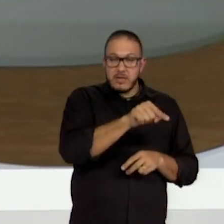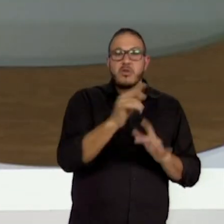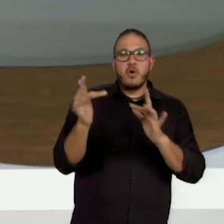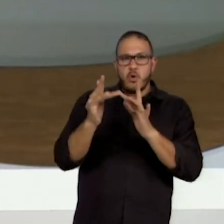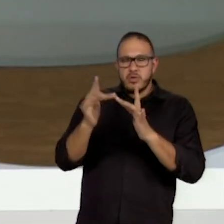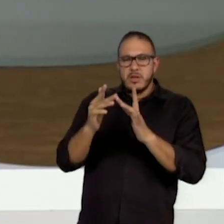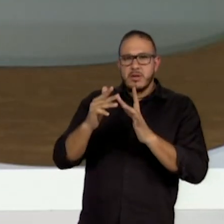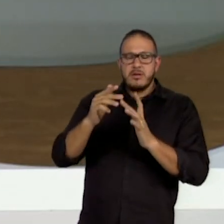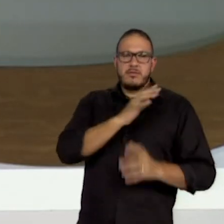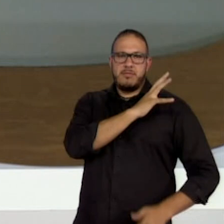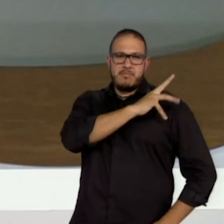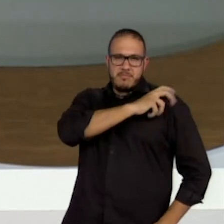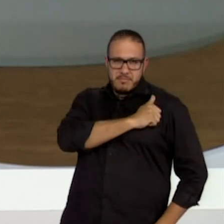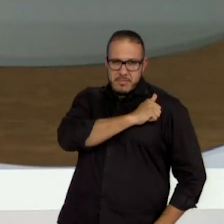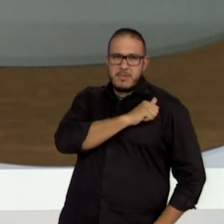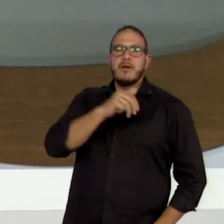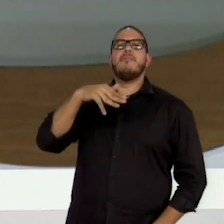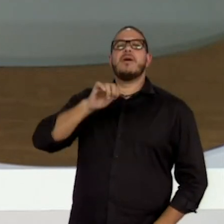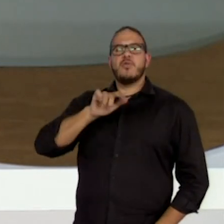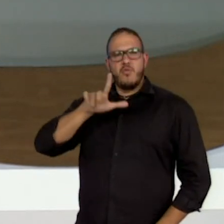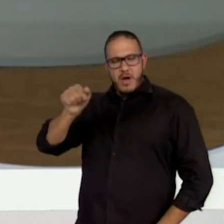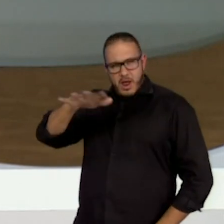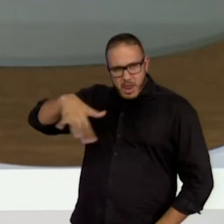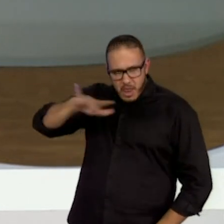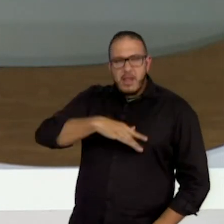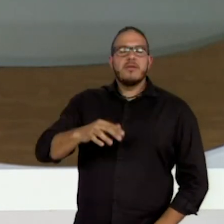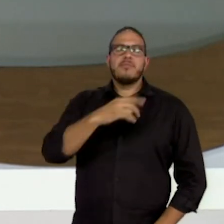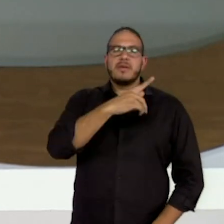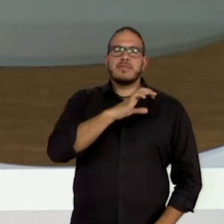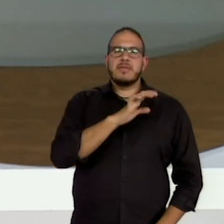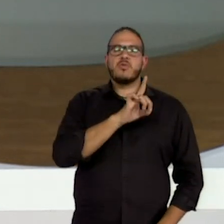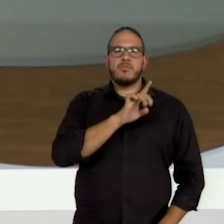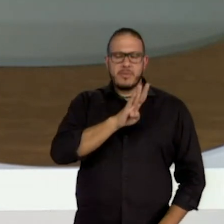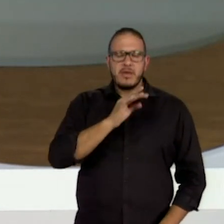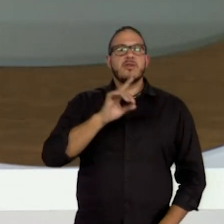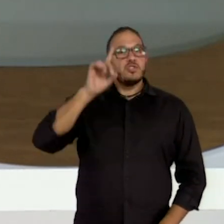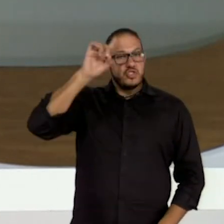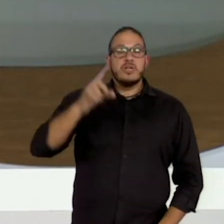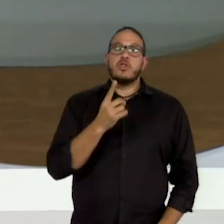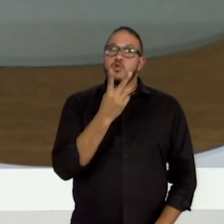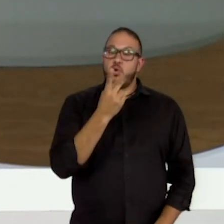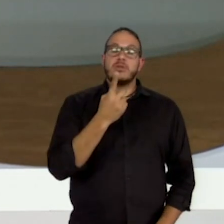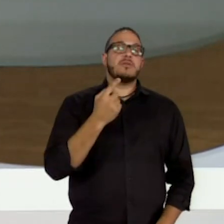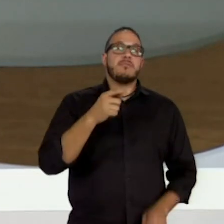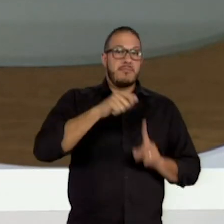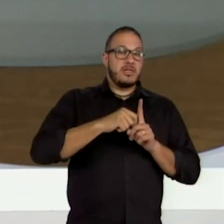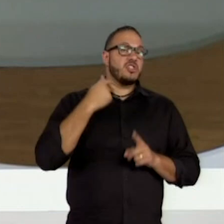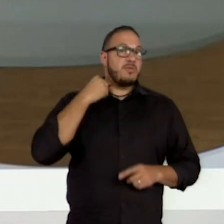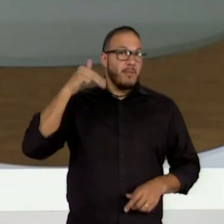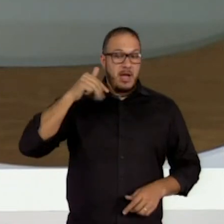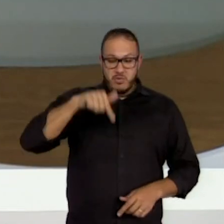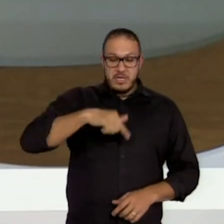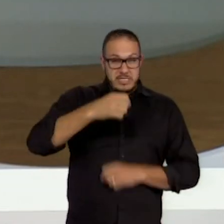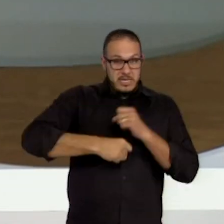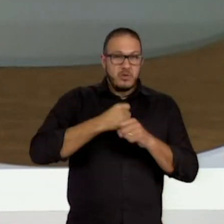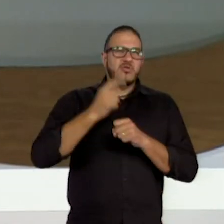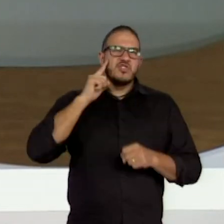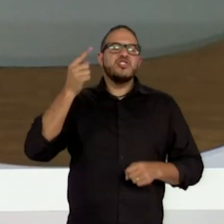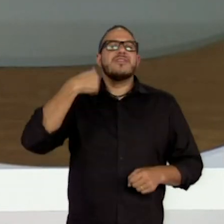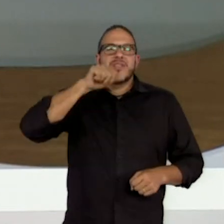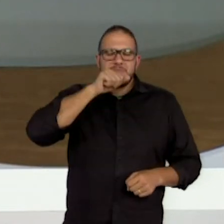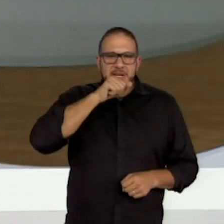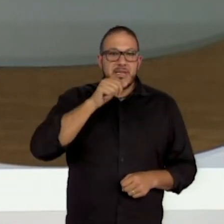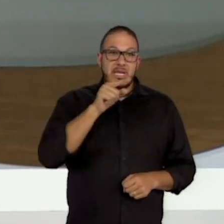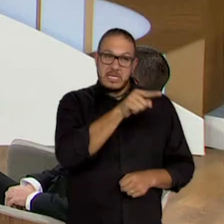Manuela Dávila, do PCdoB, no Dia das Mães, dia 12 de maio deste ano. No mesmo dia, esse hacker teria,